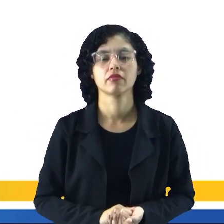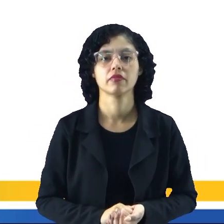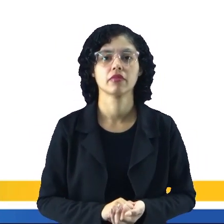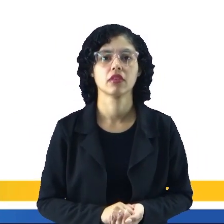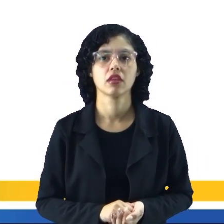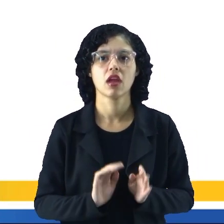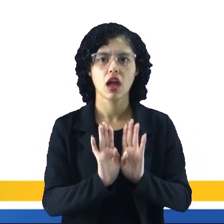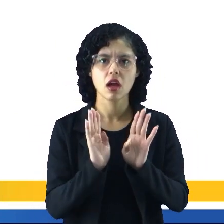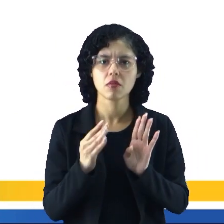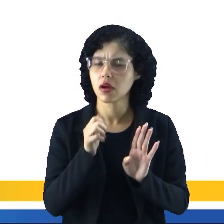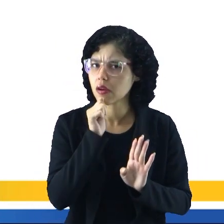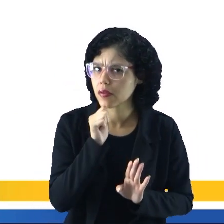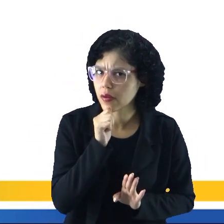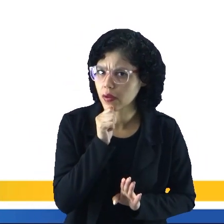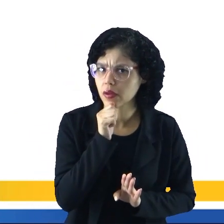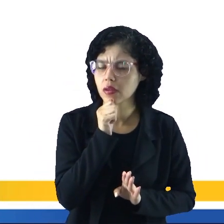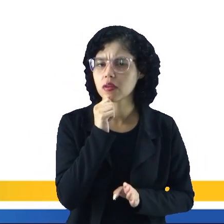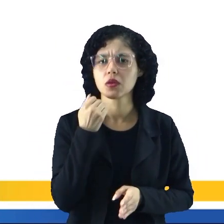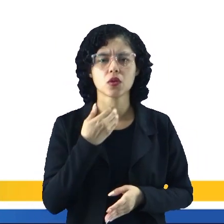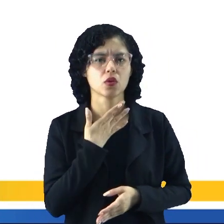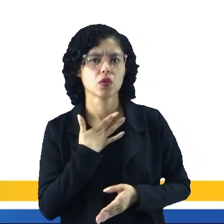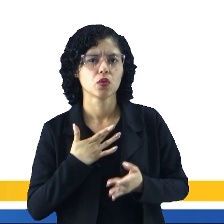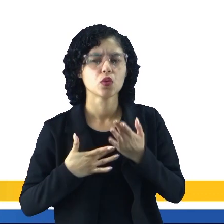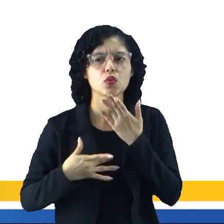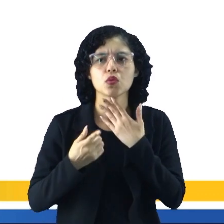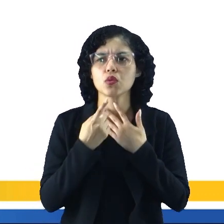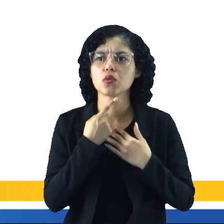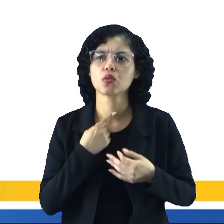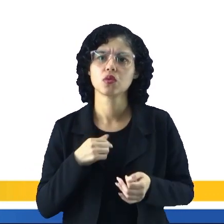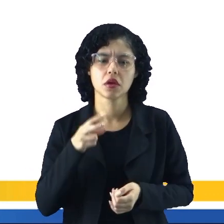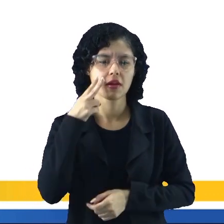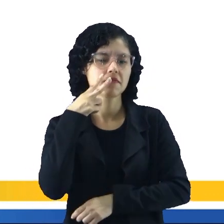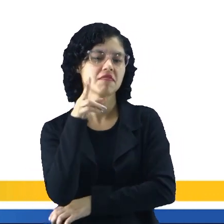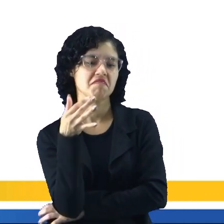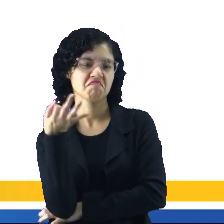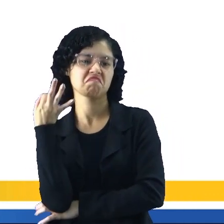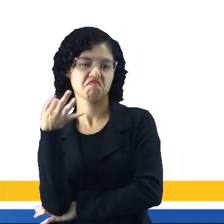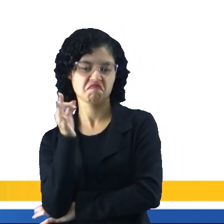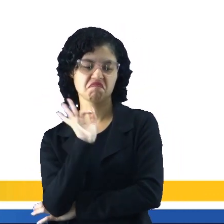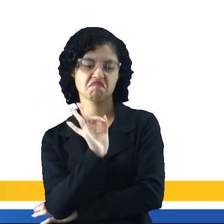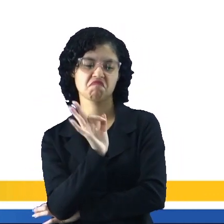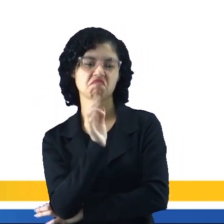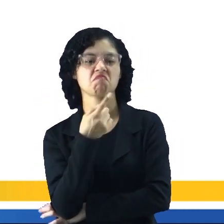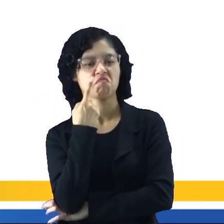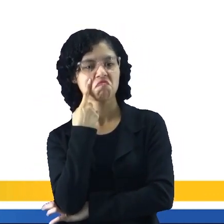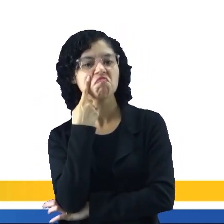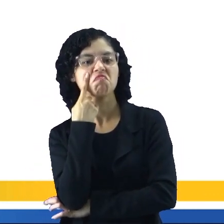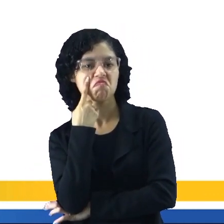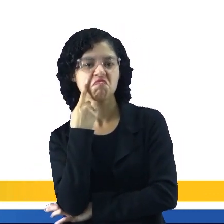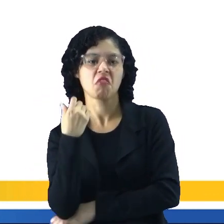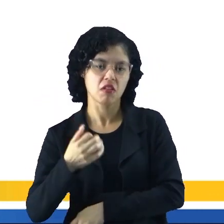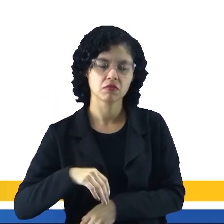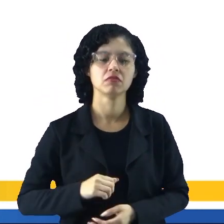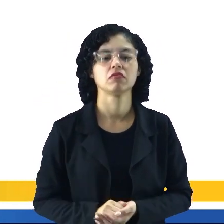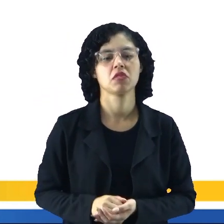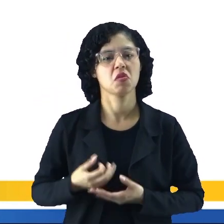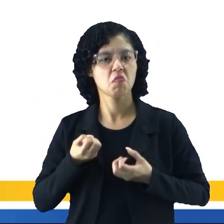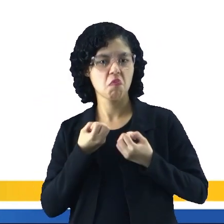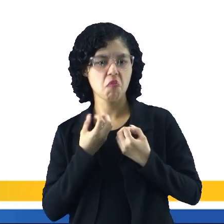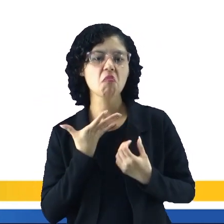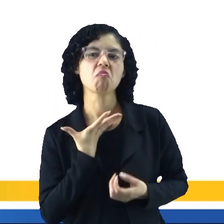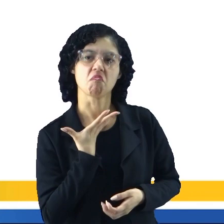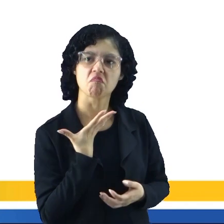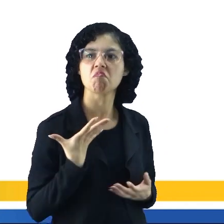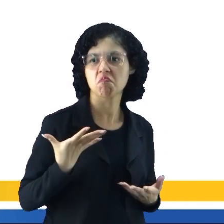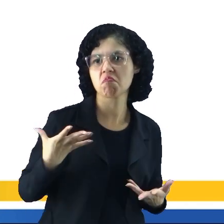a porta onde ficar saborear tranquilo essa explosão de dor moral que foi longa muito longa deliciosamente